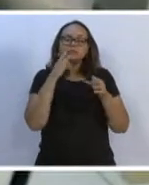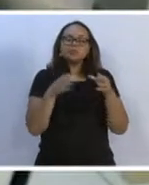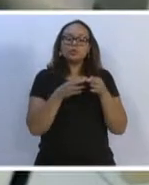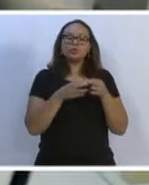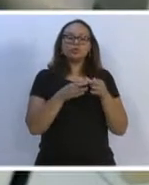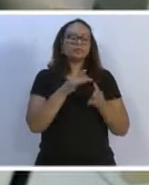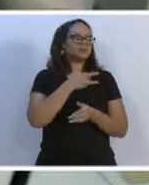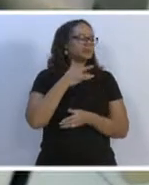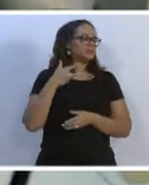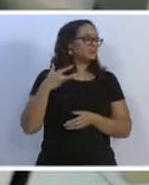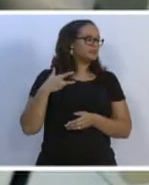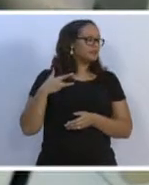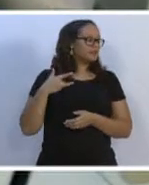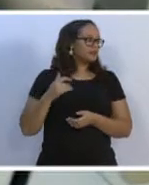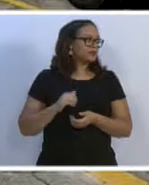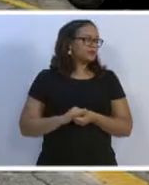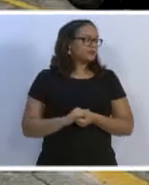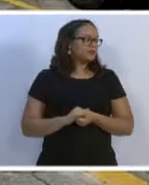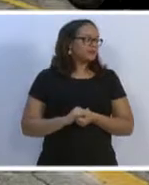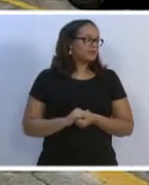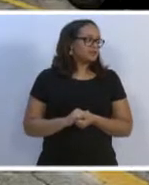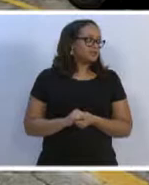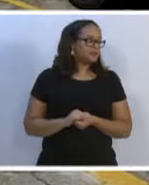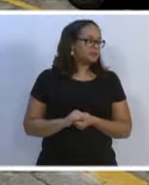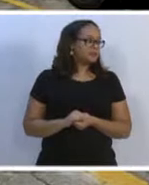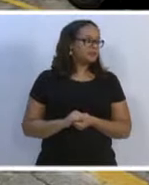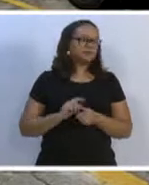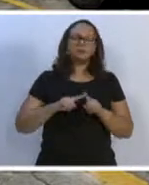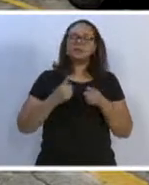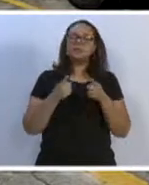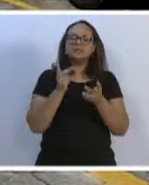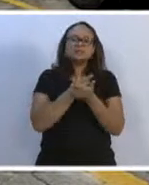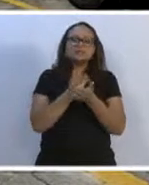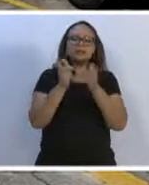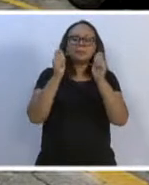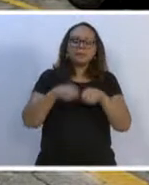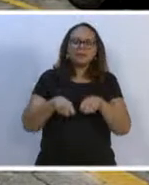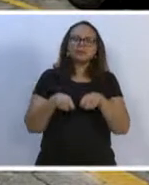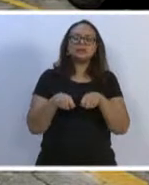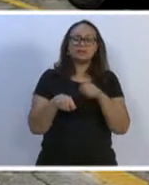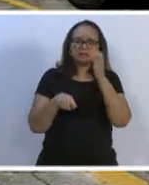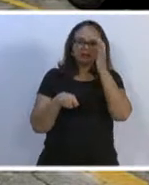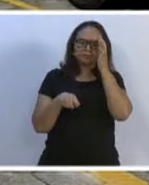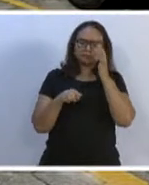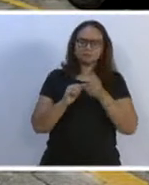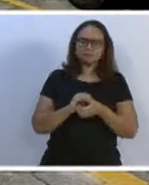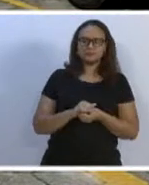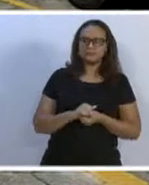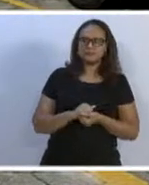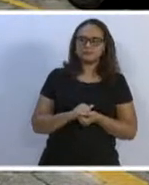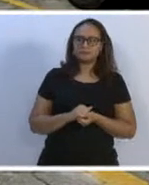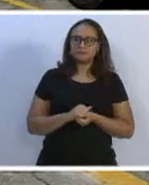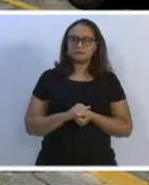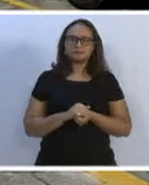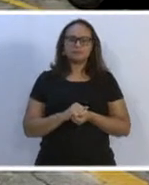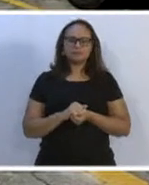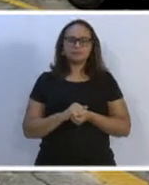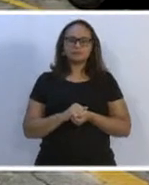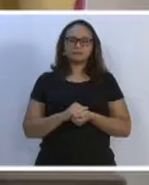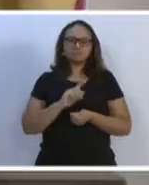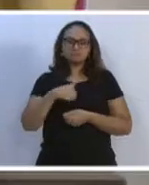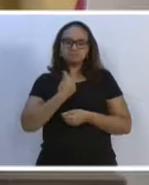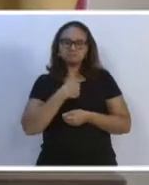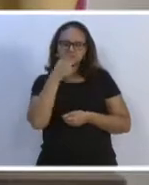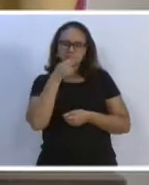agente comunitário de saúde, e onde sempre que possível temos feito essas visitas, surpresas, por sinal, para ver como está o atendimento, saber das demandas, dificuldades, nos colocando